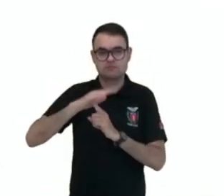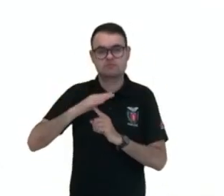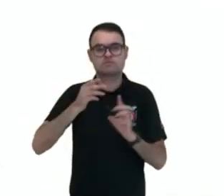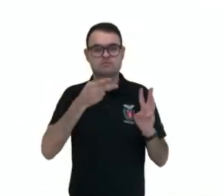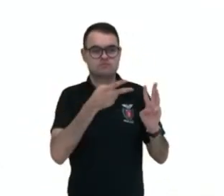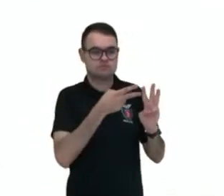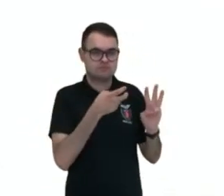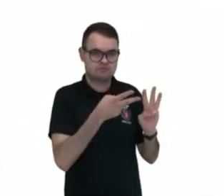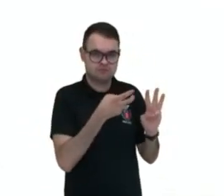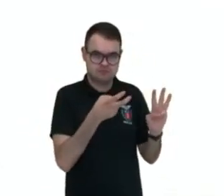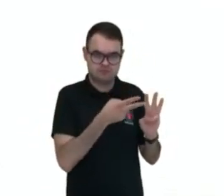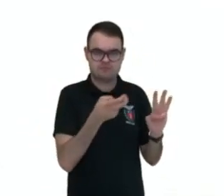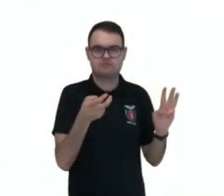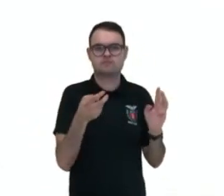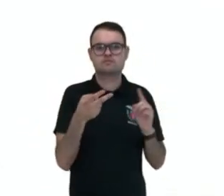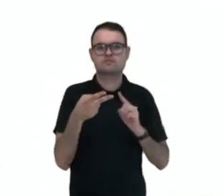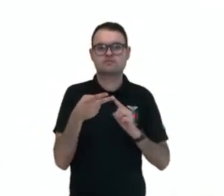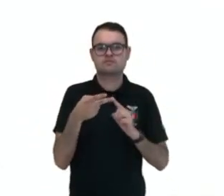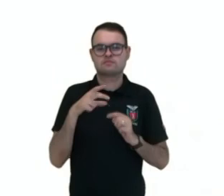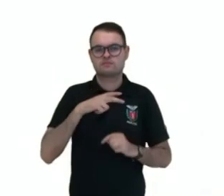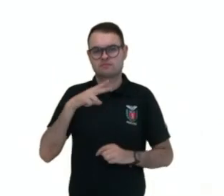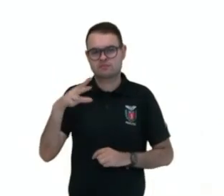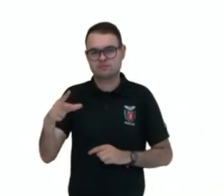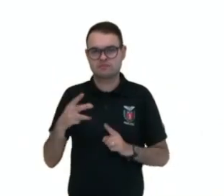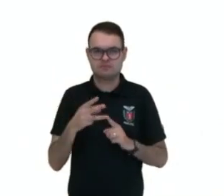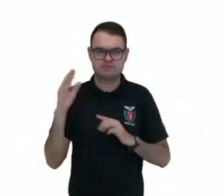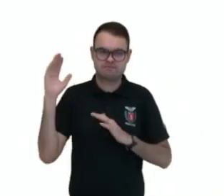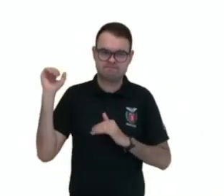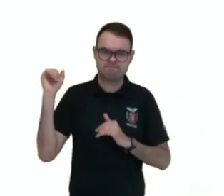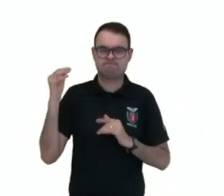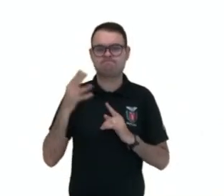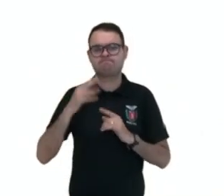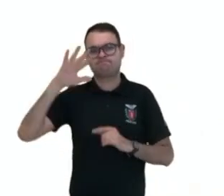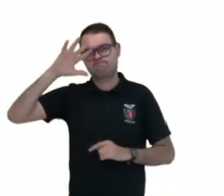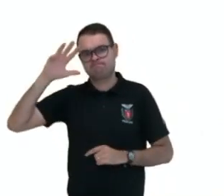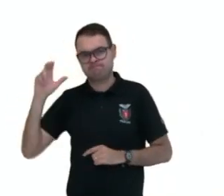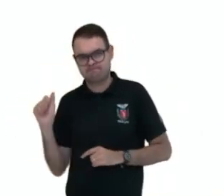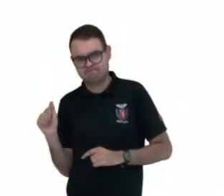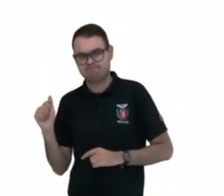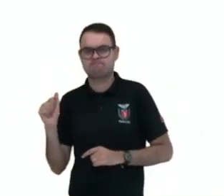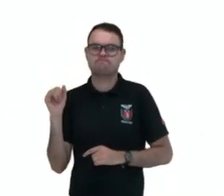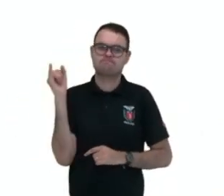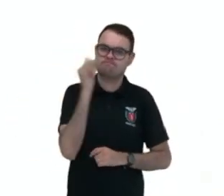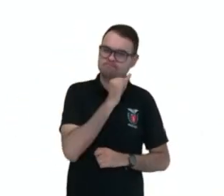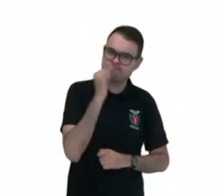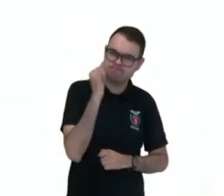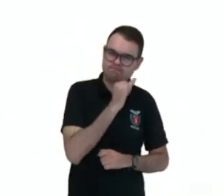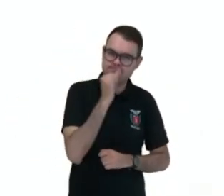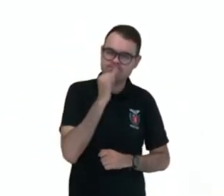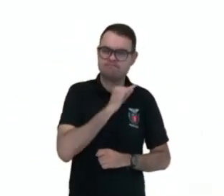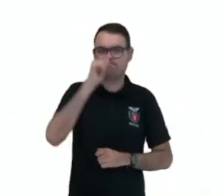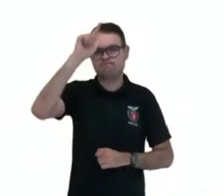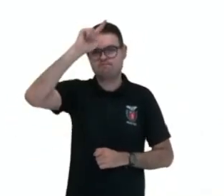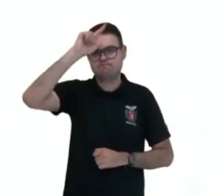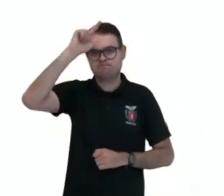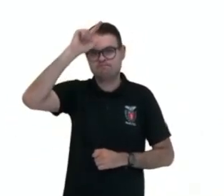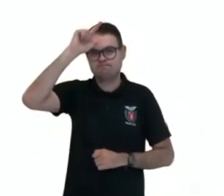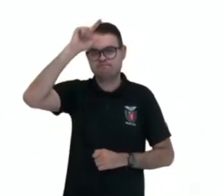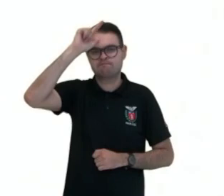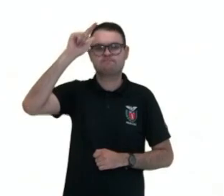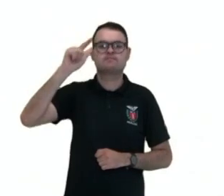indígenas, portugueses, espanhóis, africanos, italianos, alemães,